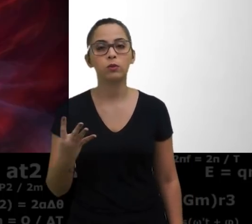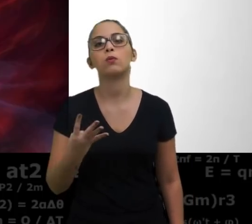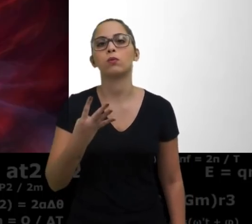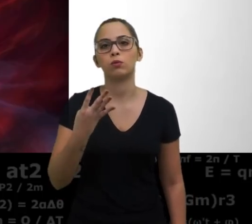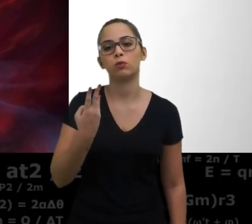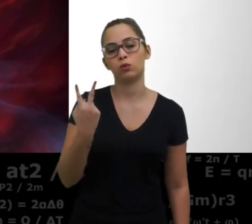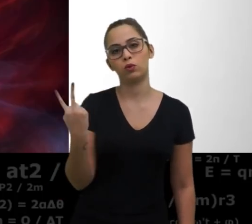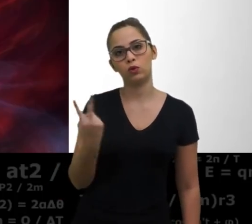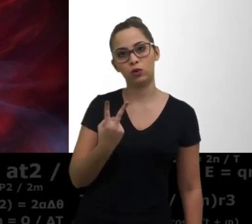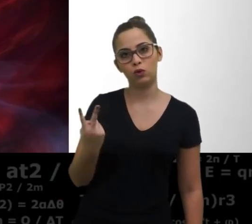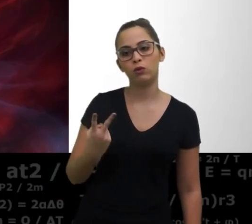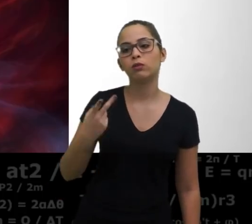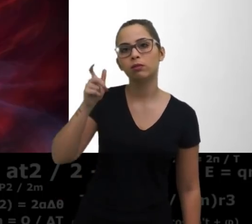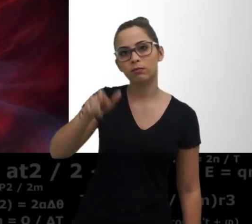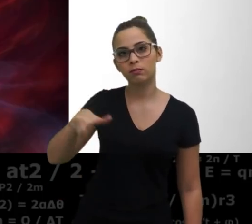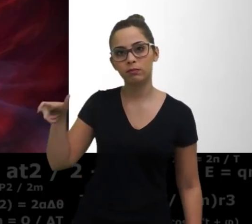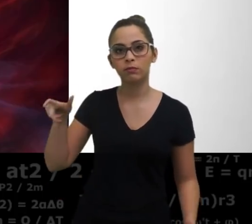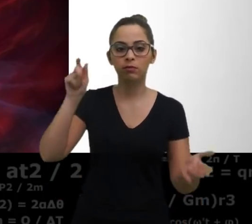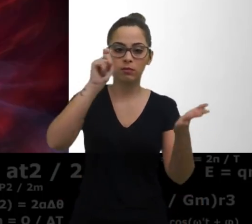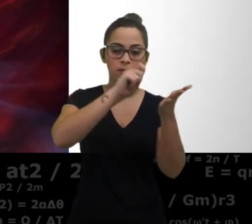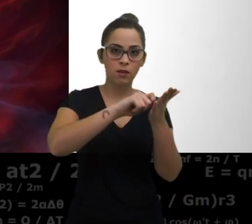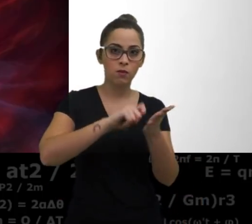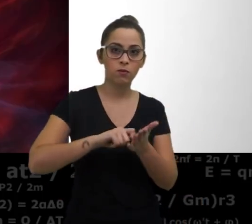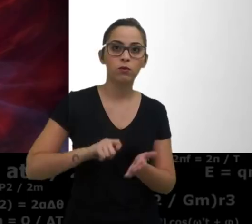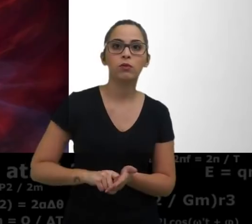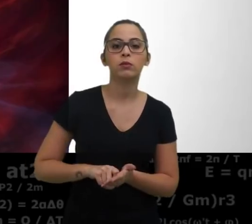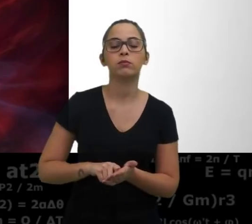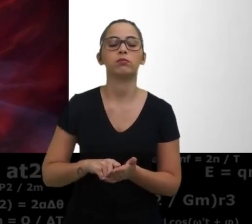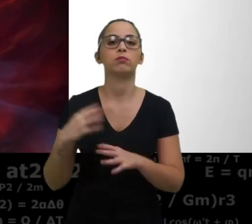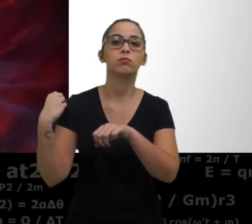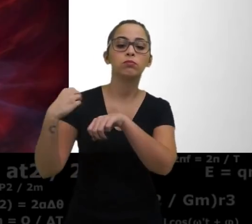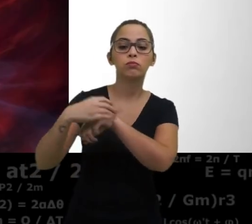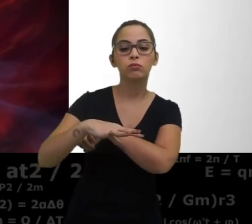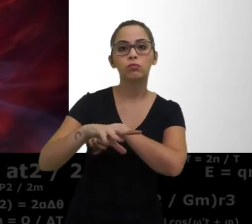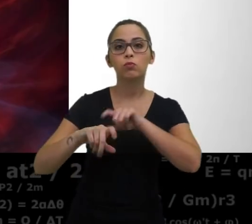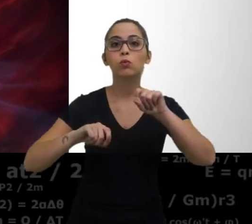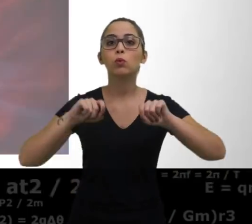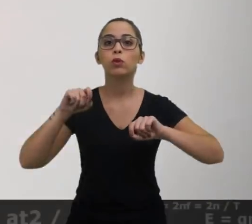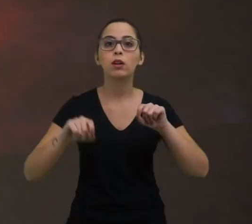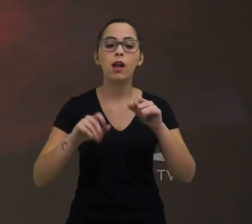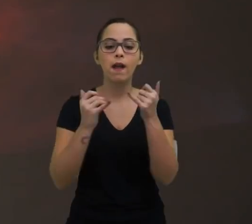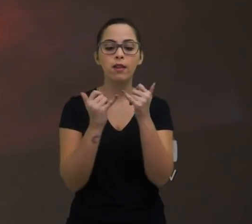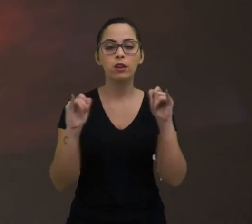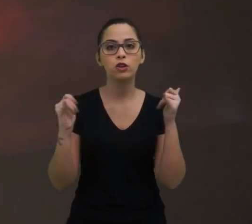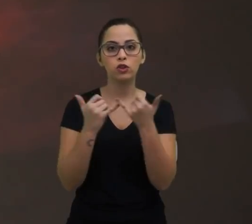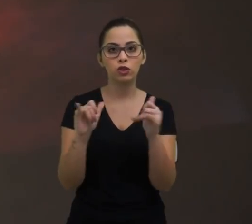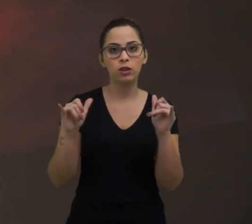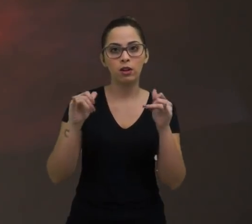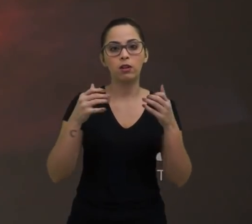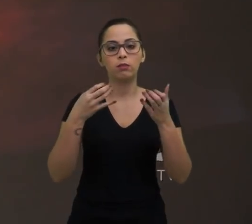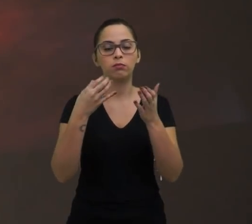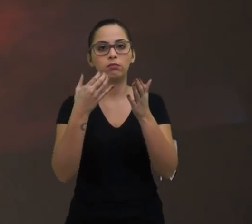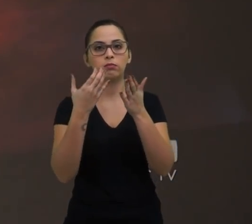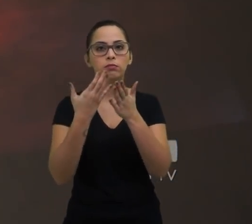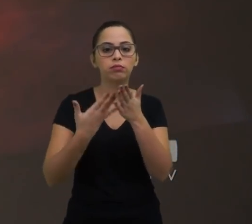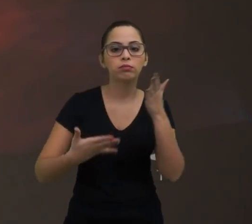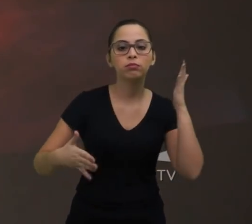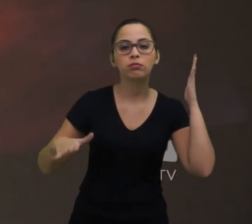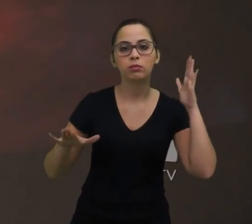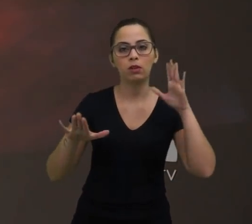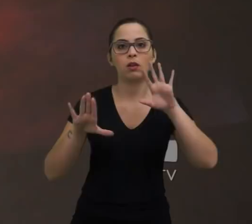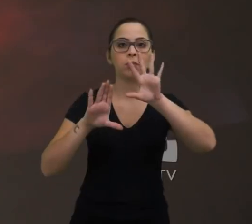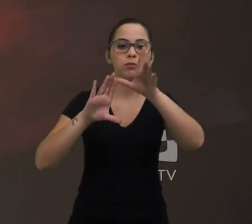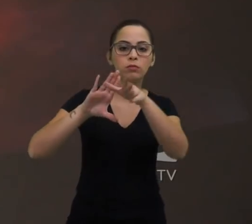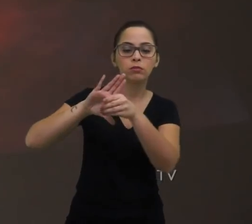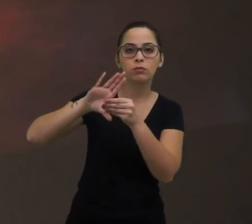da transformação de energia potencial gravitacional do material em queda em energia radiativa, energia luminosa e